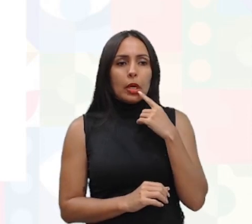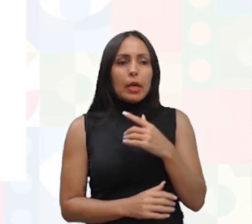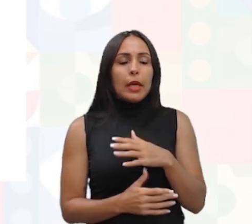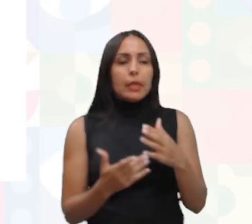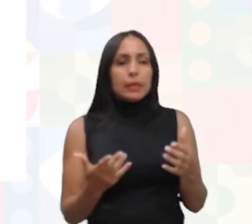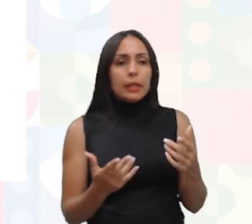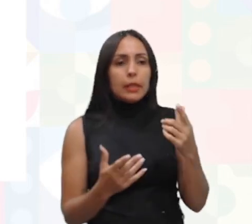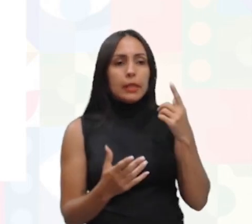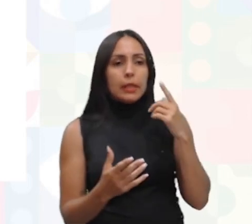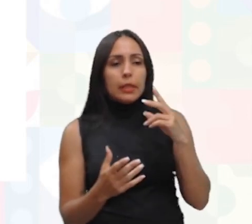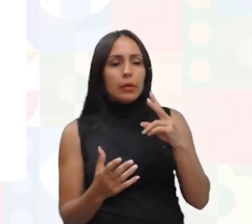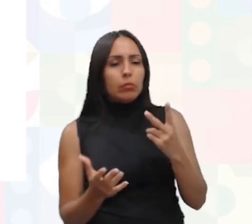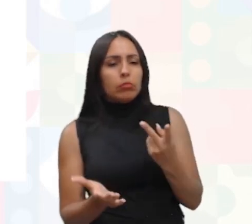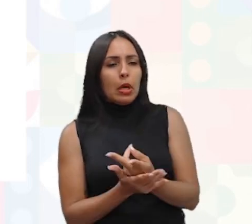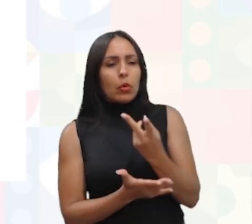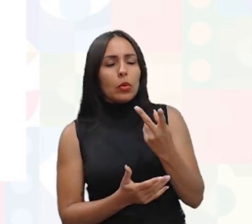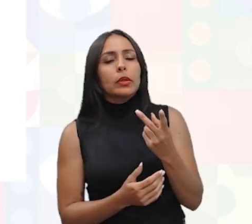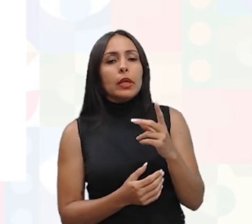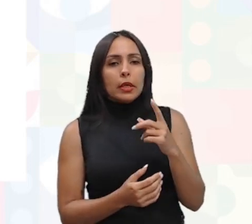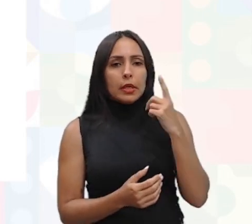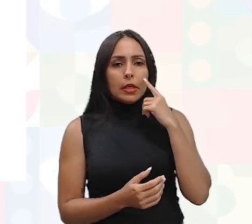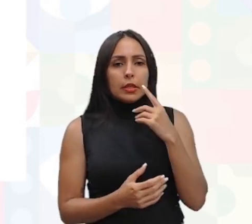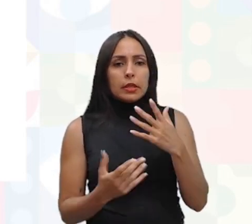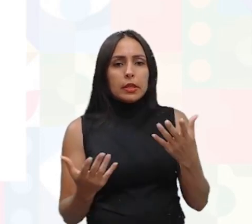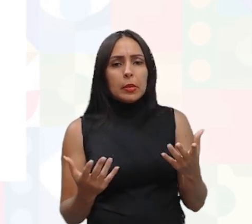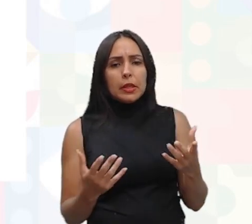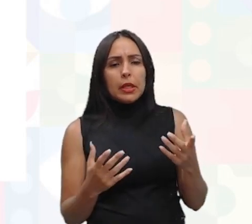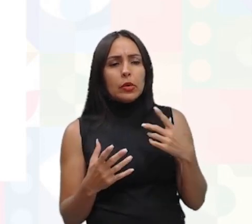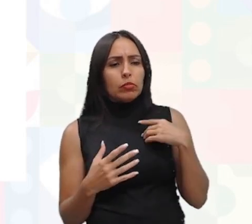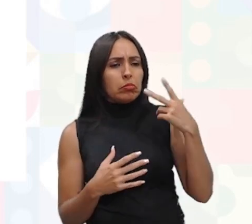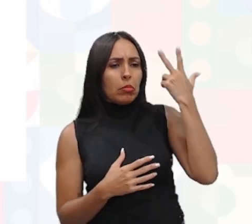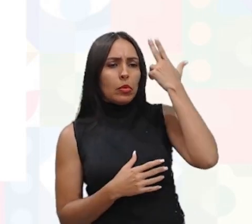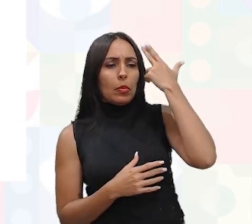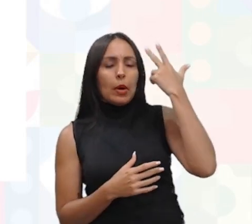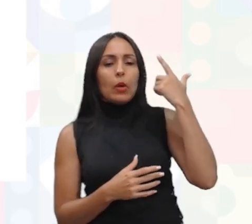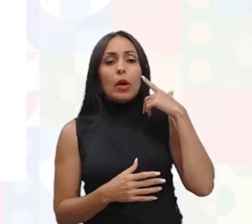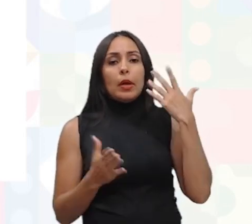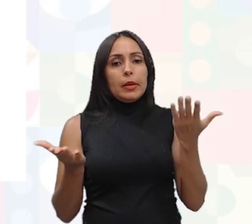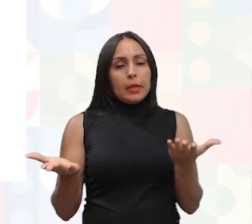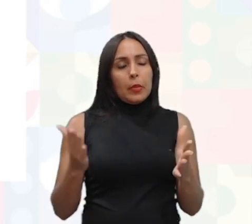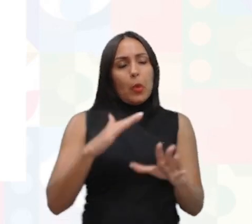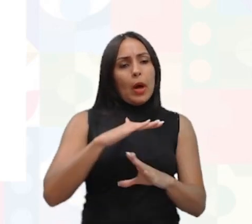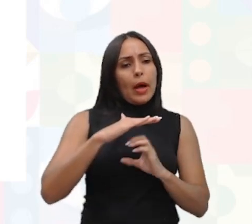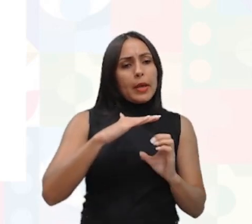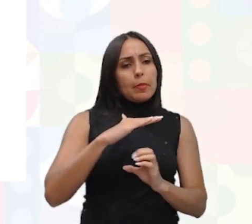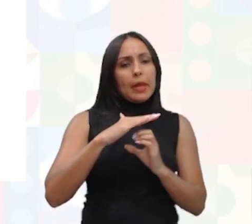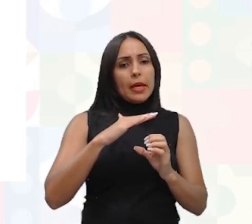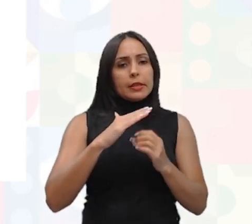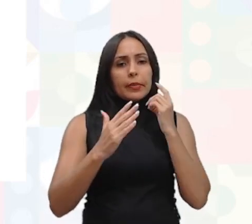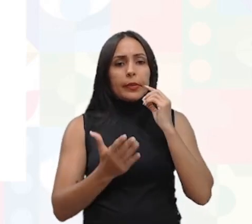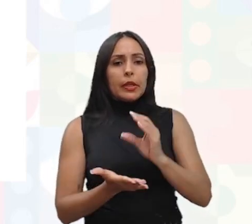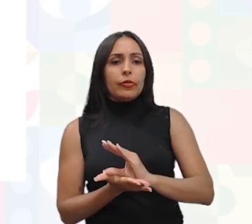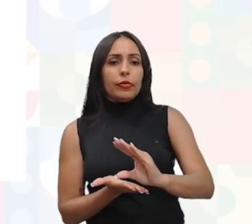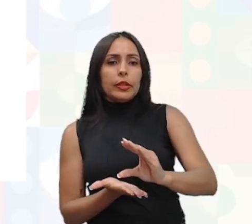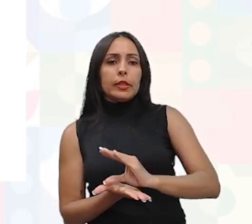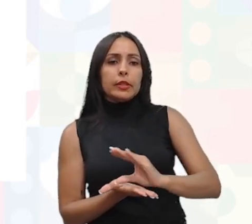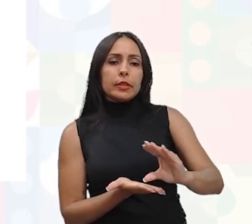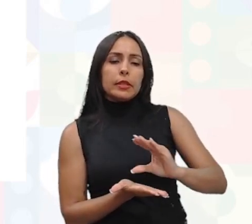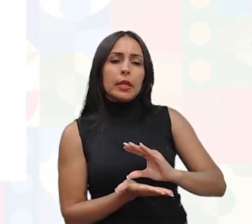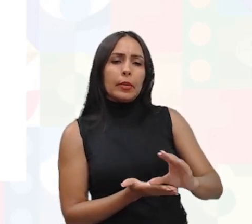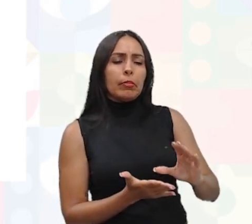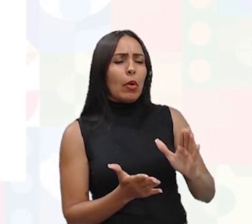que acontece de maneira mais comum, são empresas que financiam ou patrocinam determinados